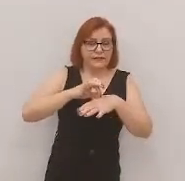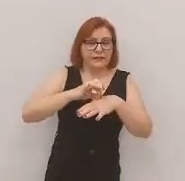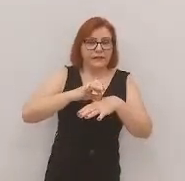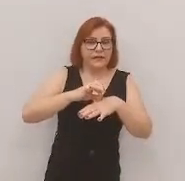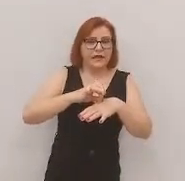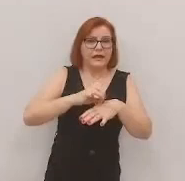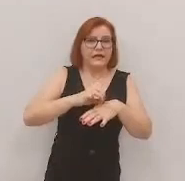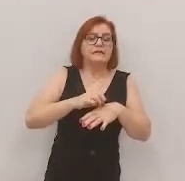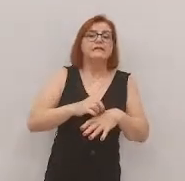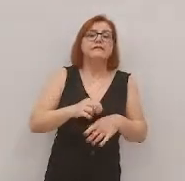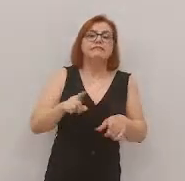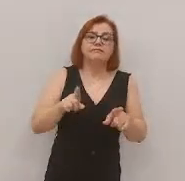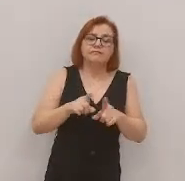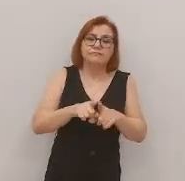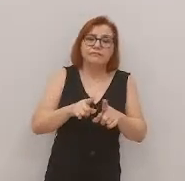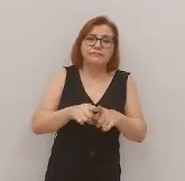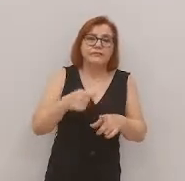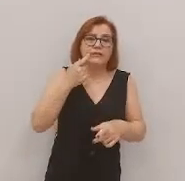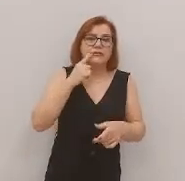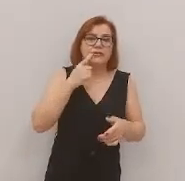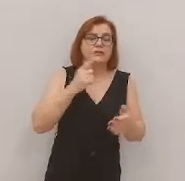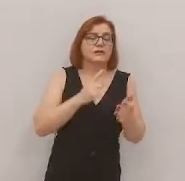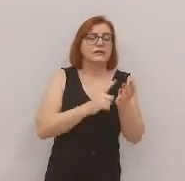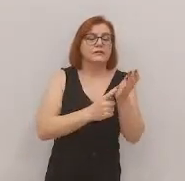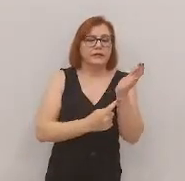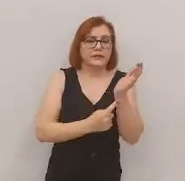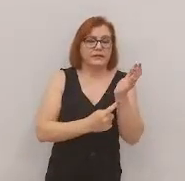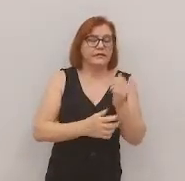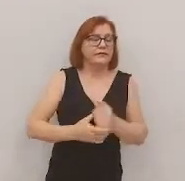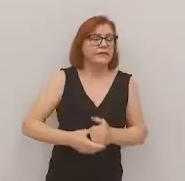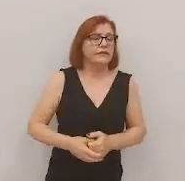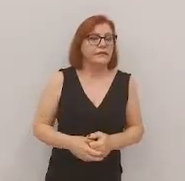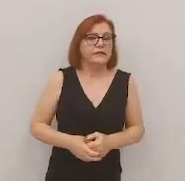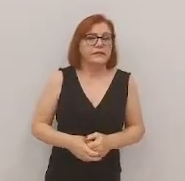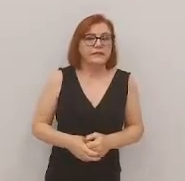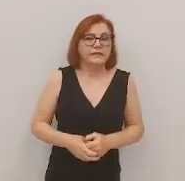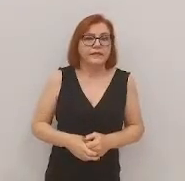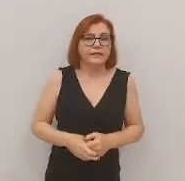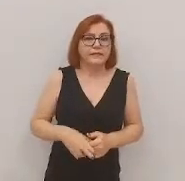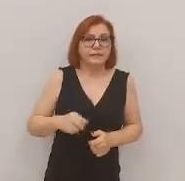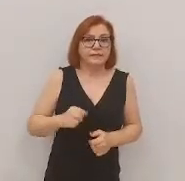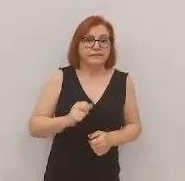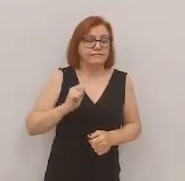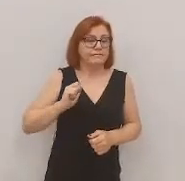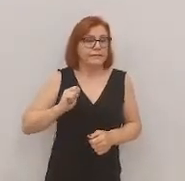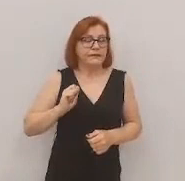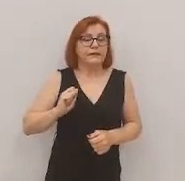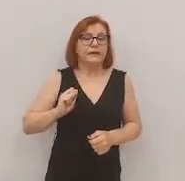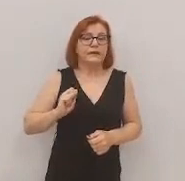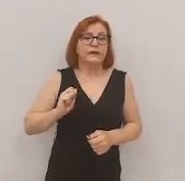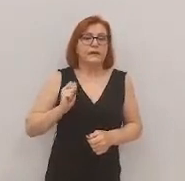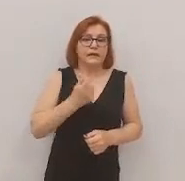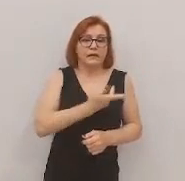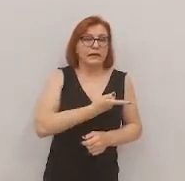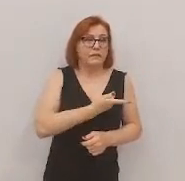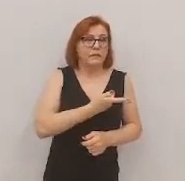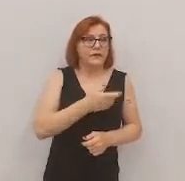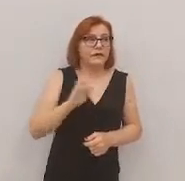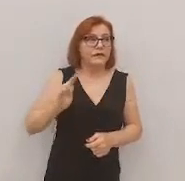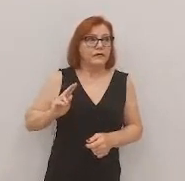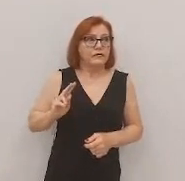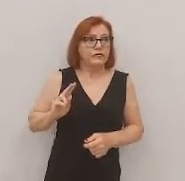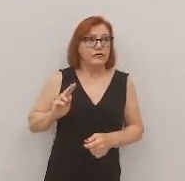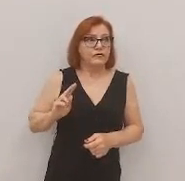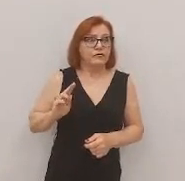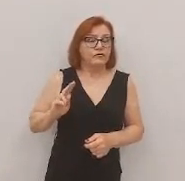e sangue. Hebreus 2,14 diz: visto, pois, que os filhos têm participação